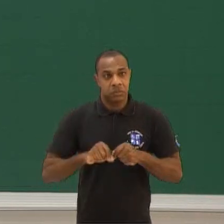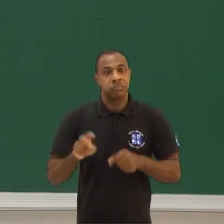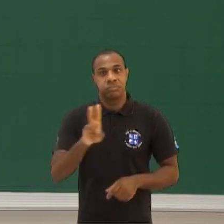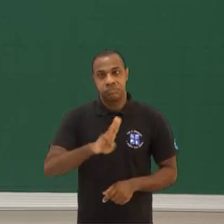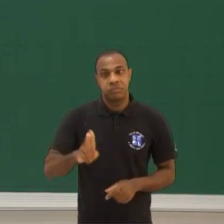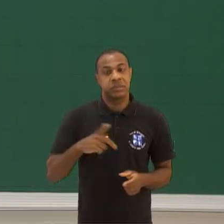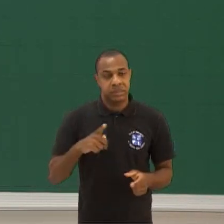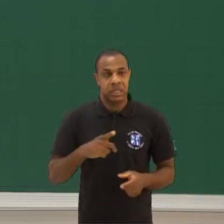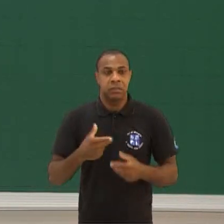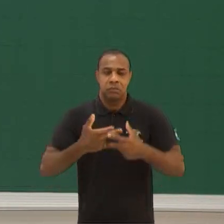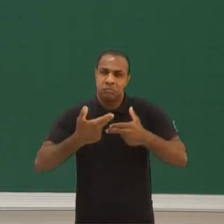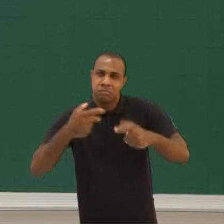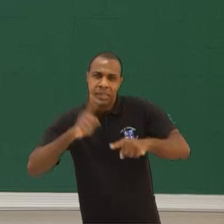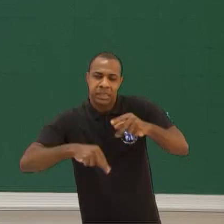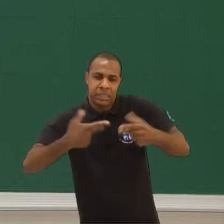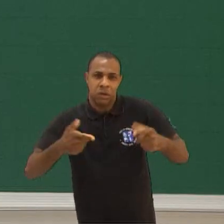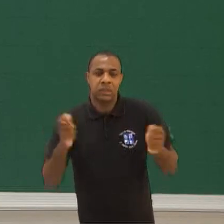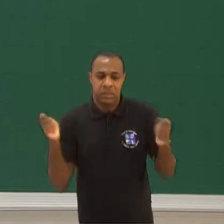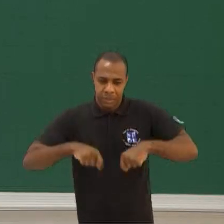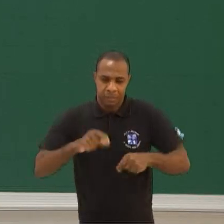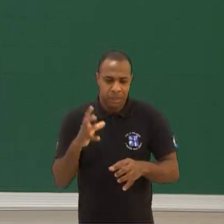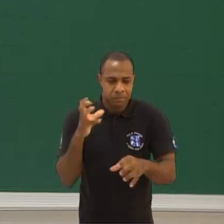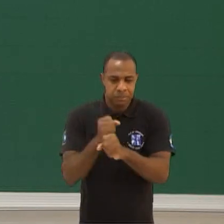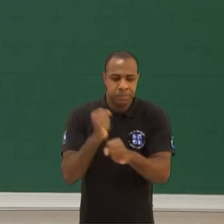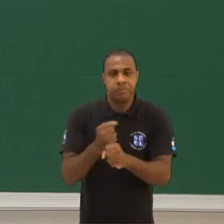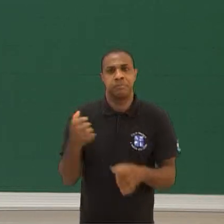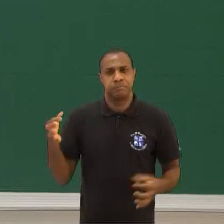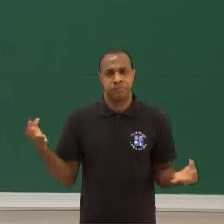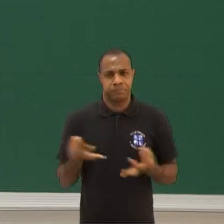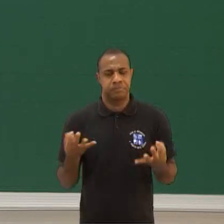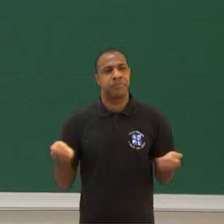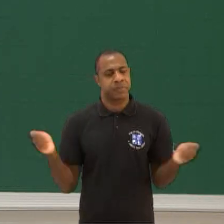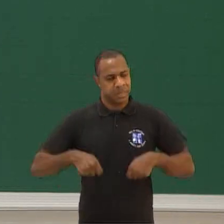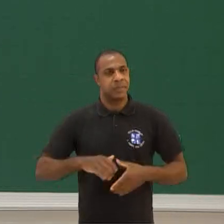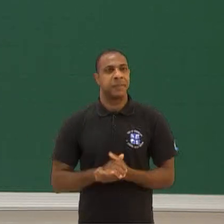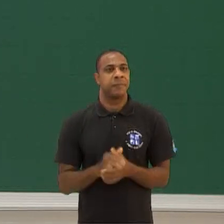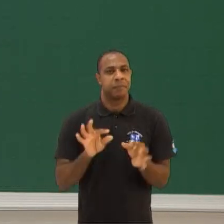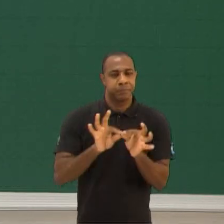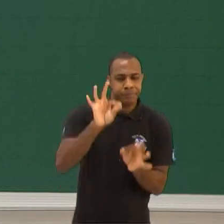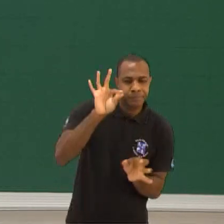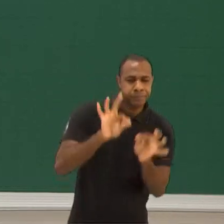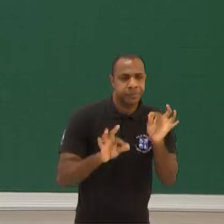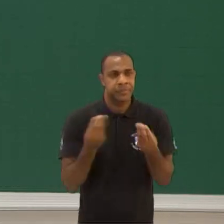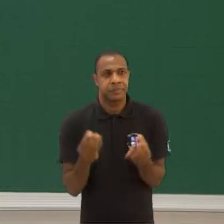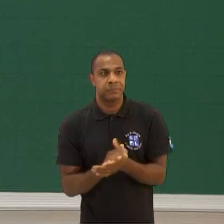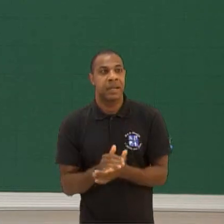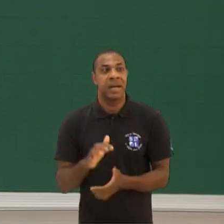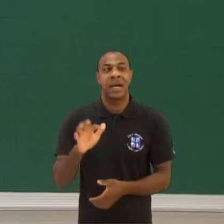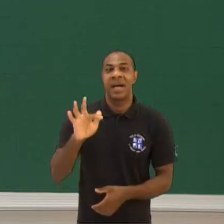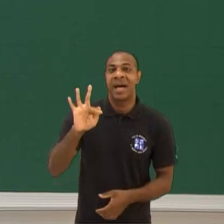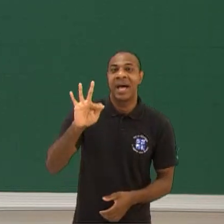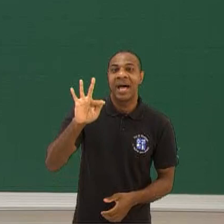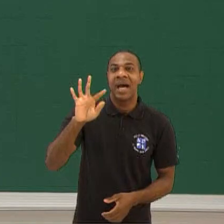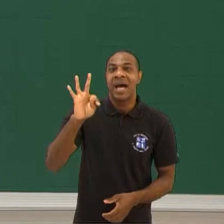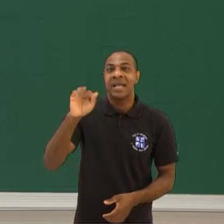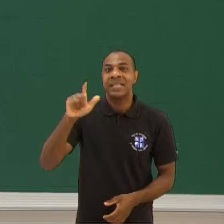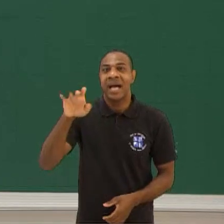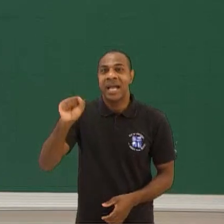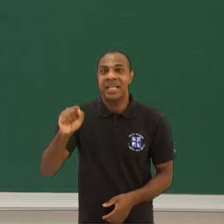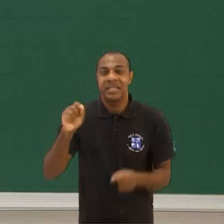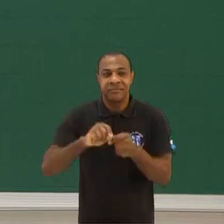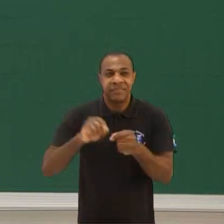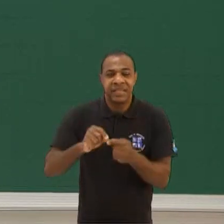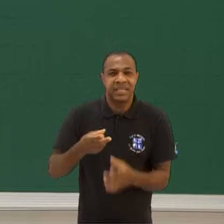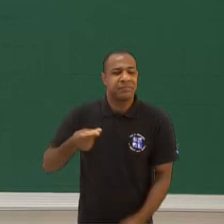maior precisão, tá? Instrumentos de tecnologia que permitem fazer essa medição. Mas o que Thales fez naquela época, muito antes